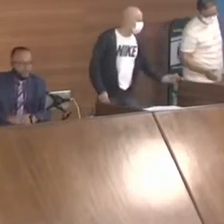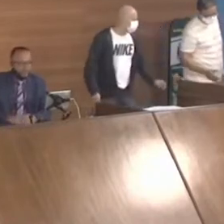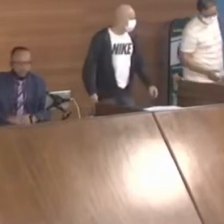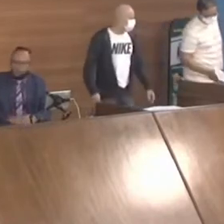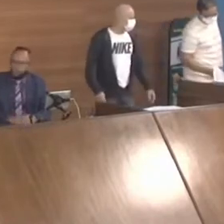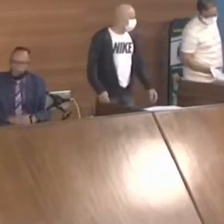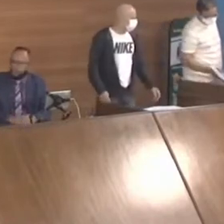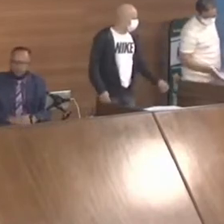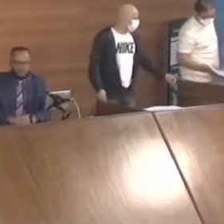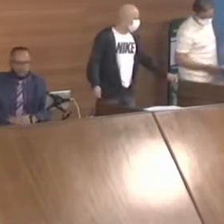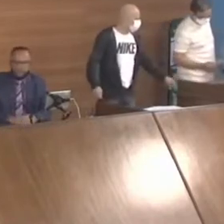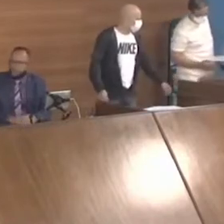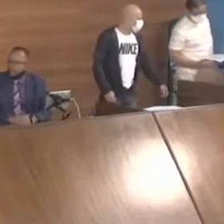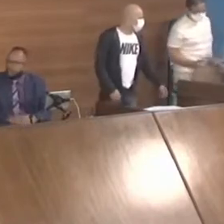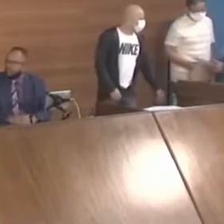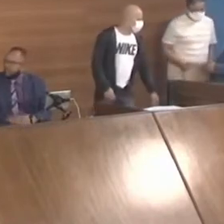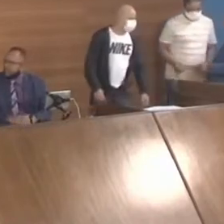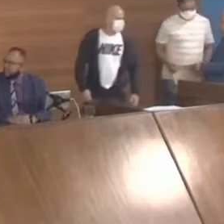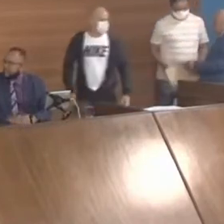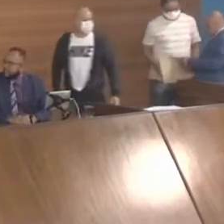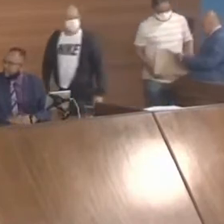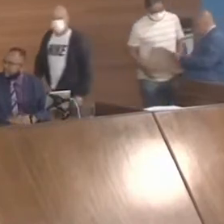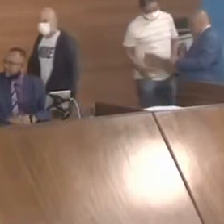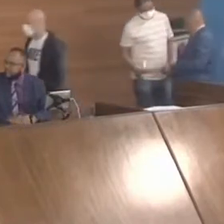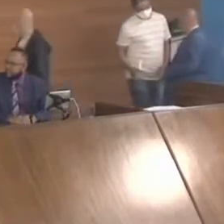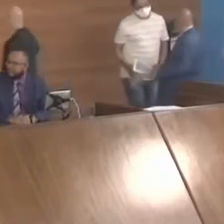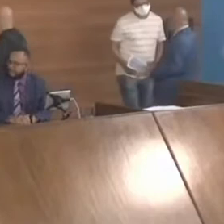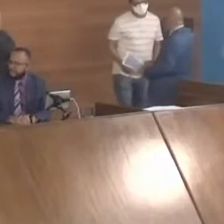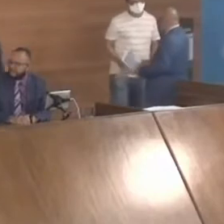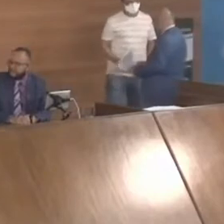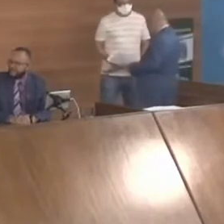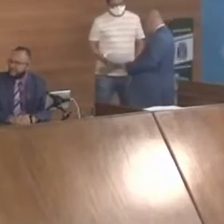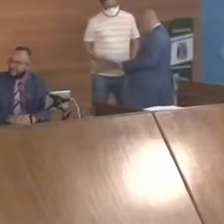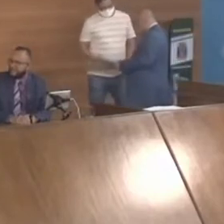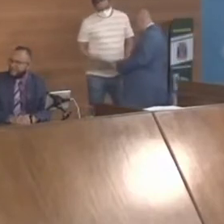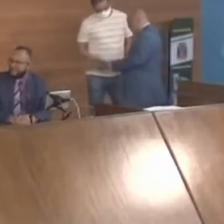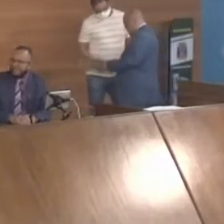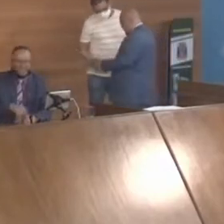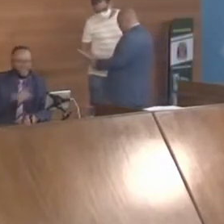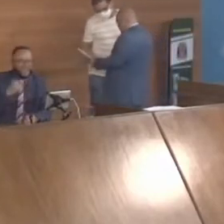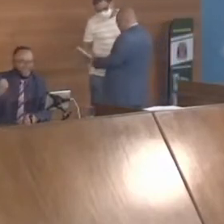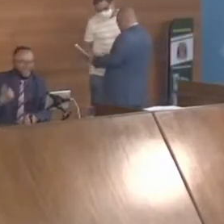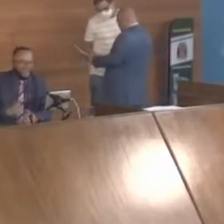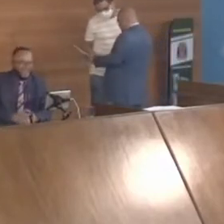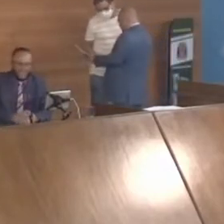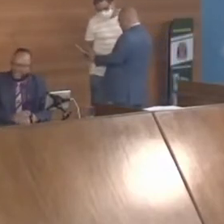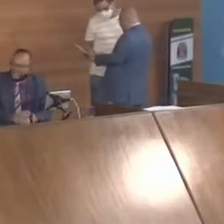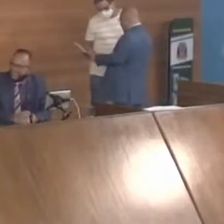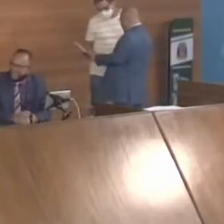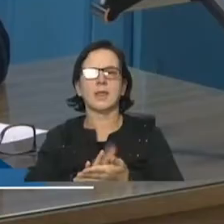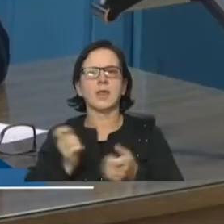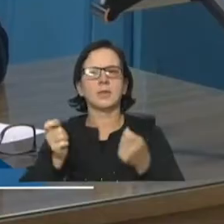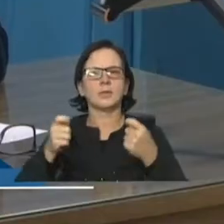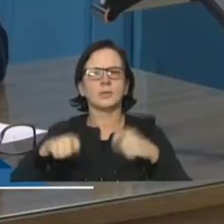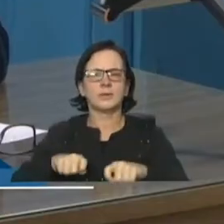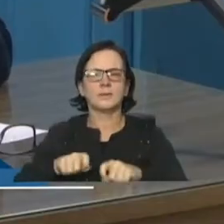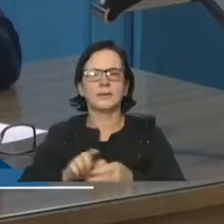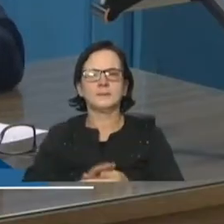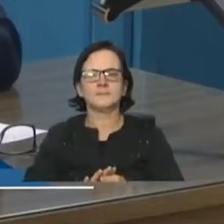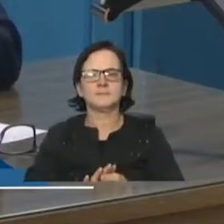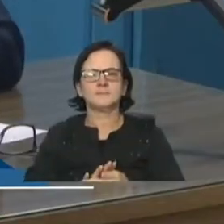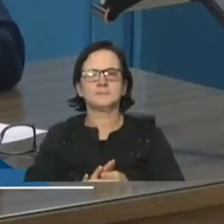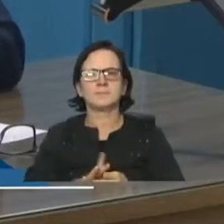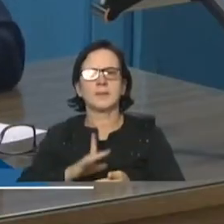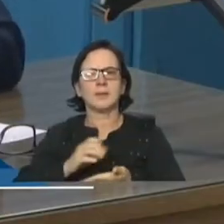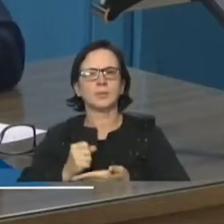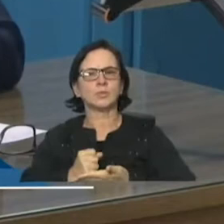de Vereadores da implantação de ações para a reabilitação da saúde nos munícipes no pós-Covid-19.